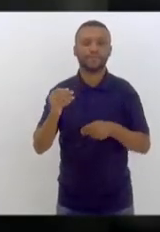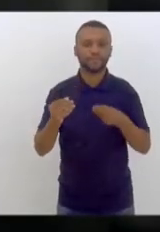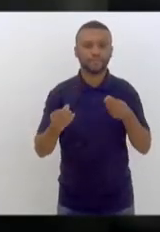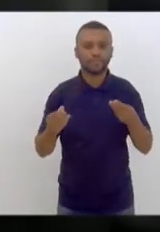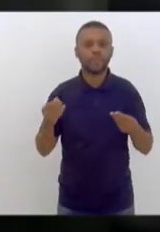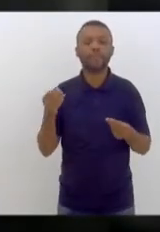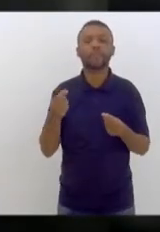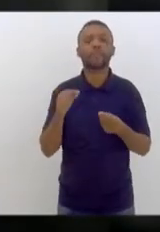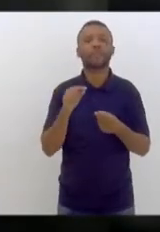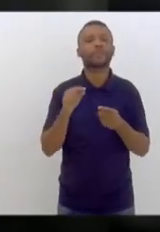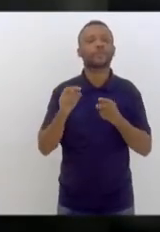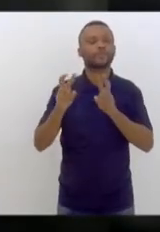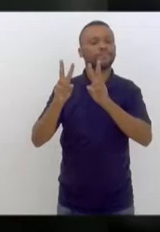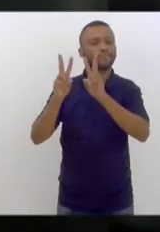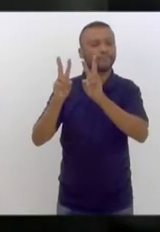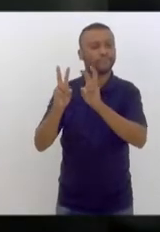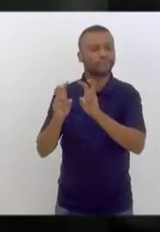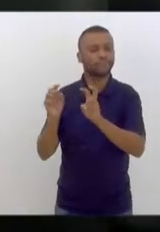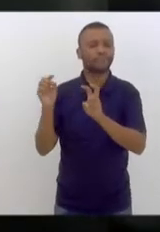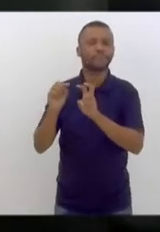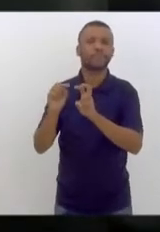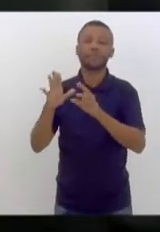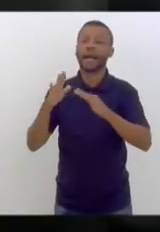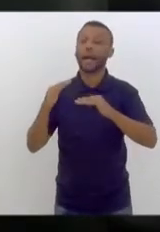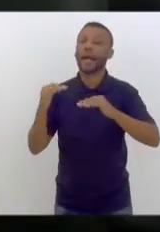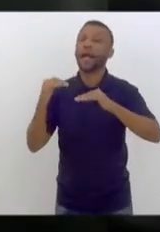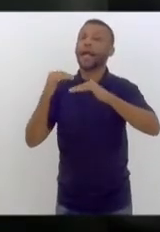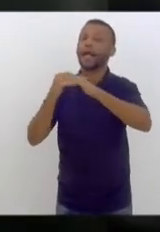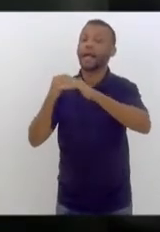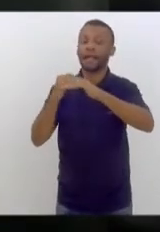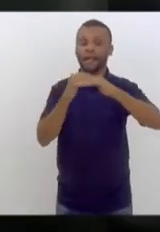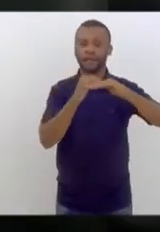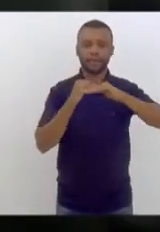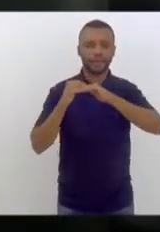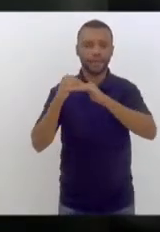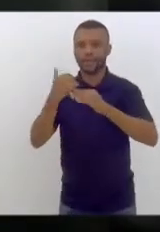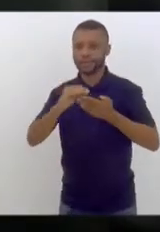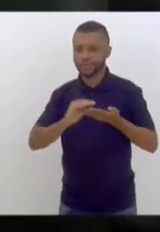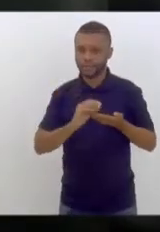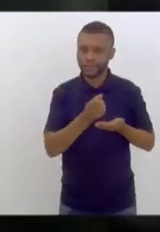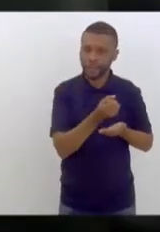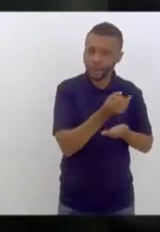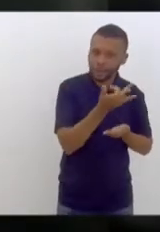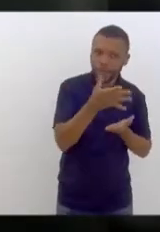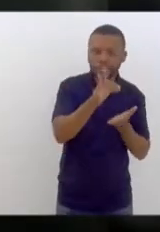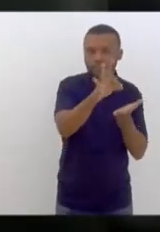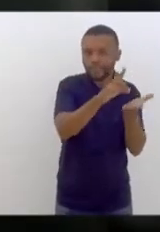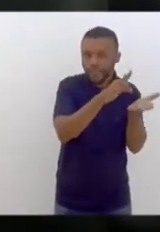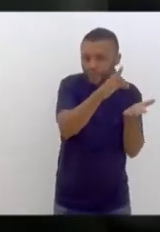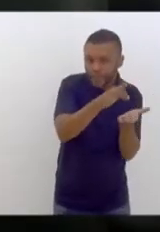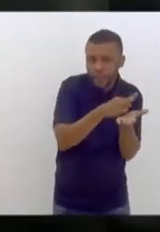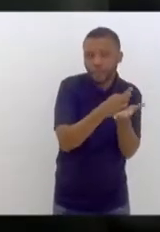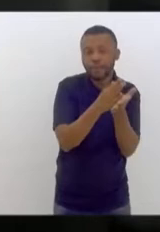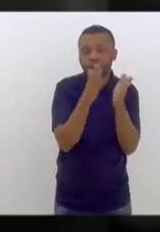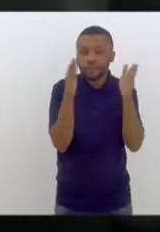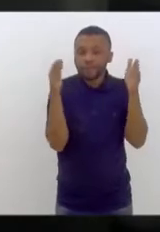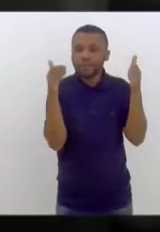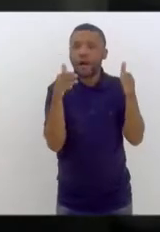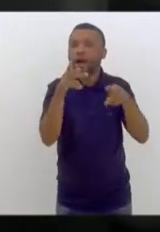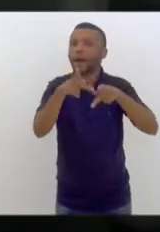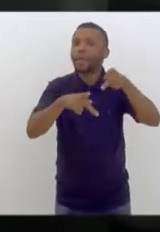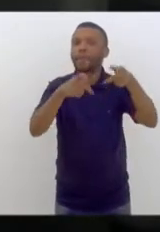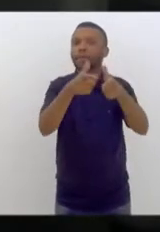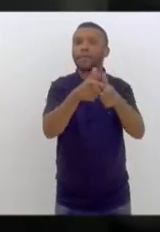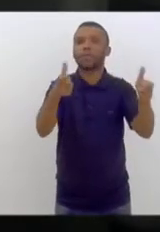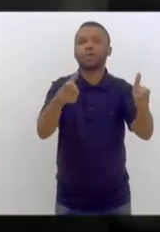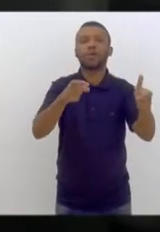de ter a questão da equidade, né, de que a oferta pegou toda a população, ele não